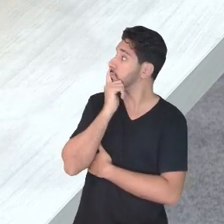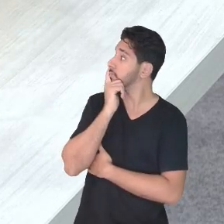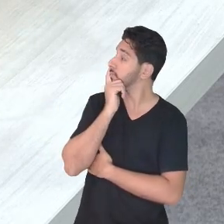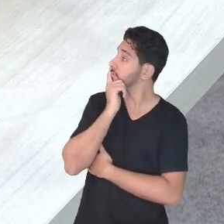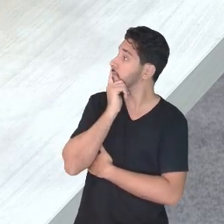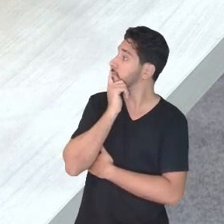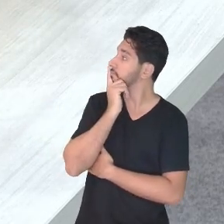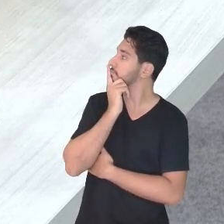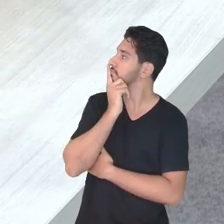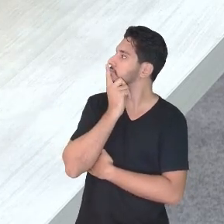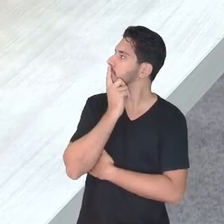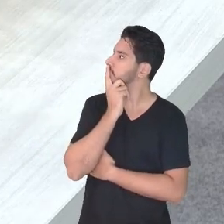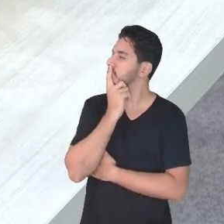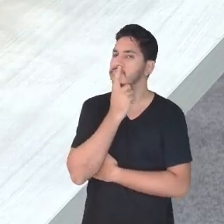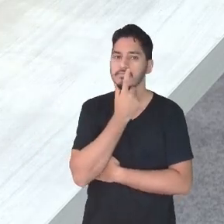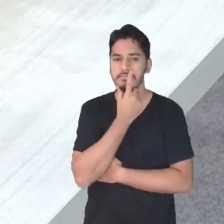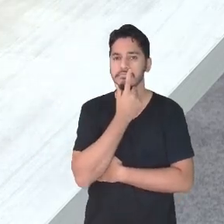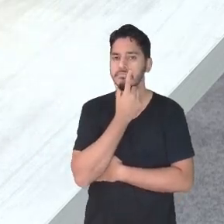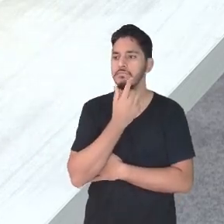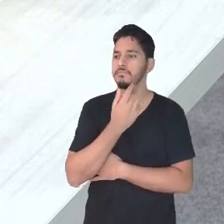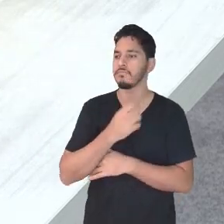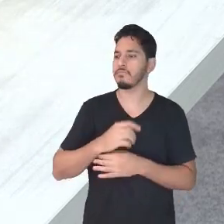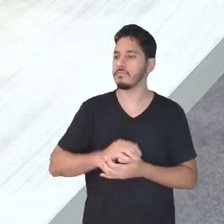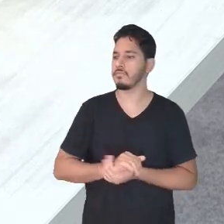agora, né, eu tenho